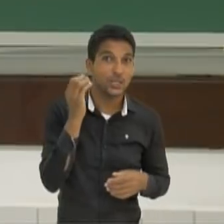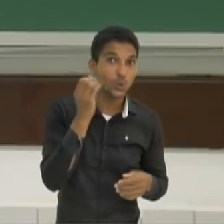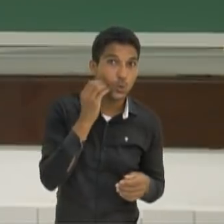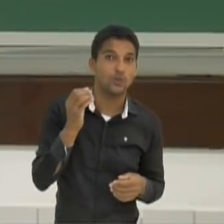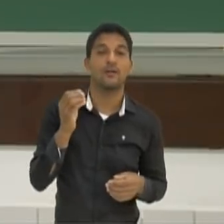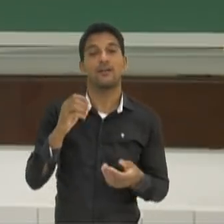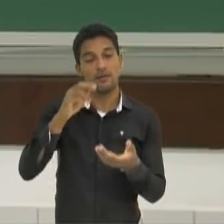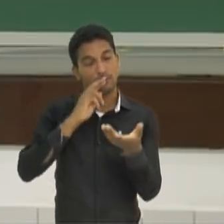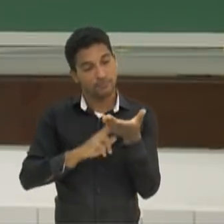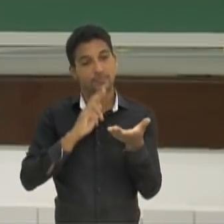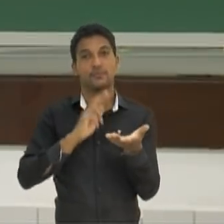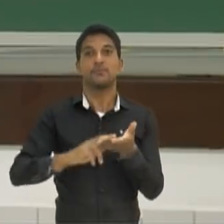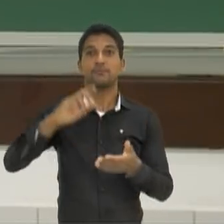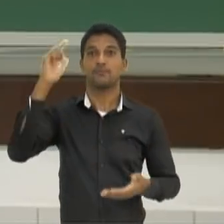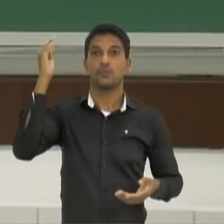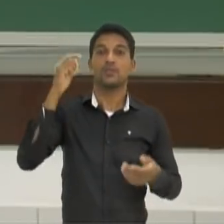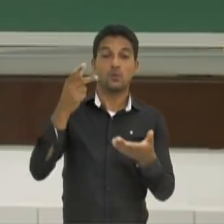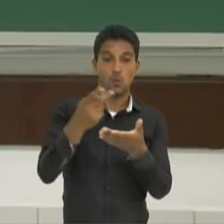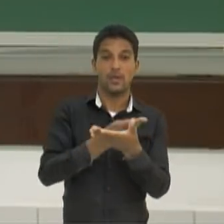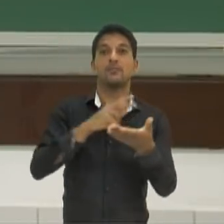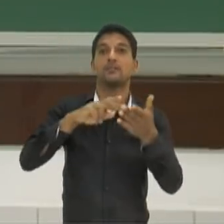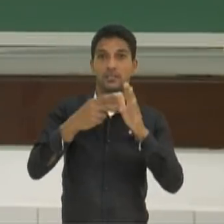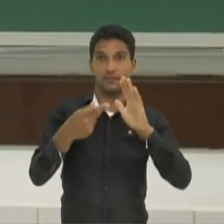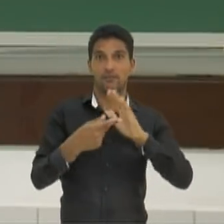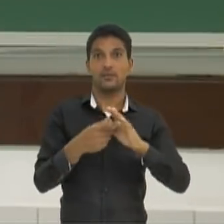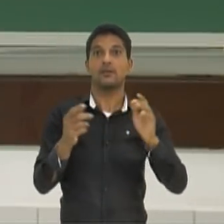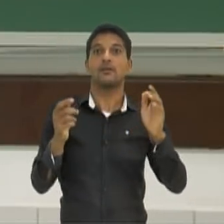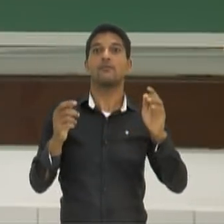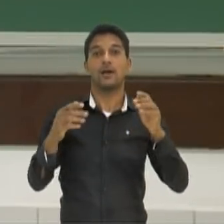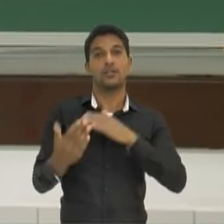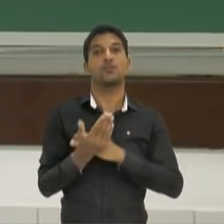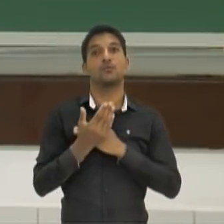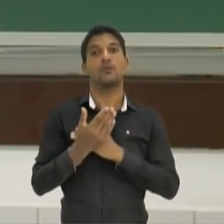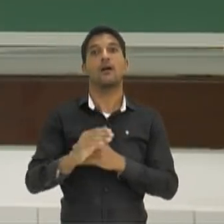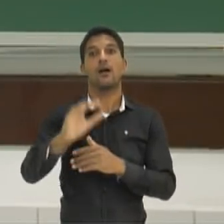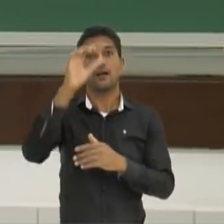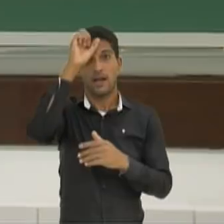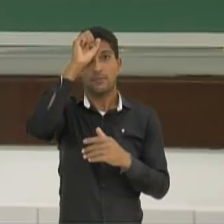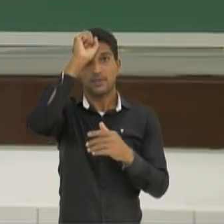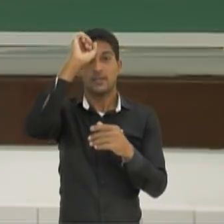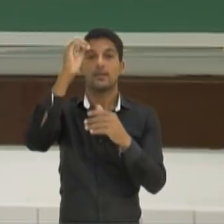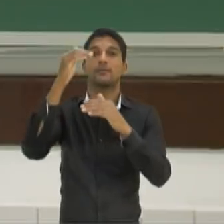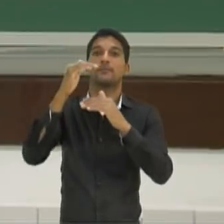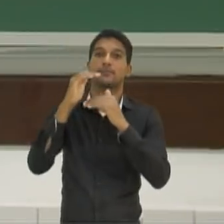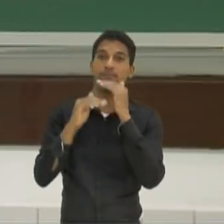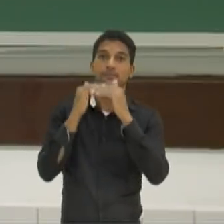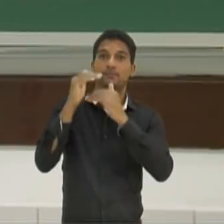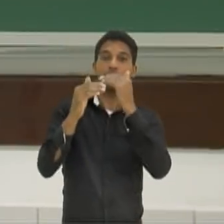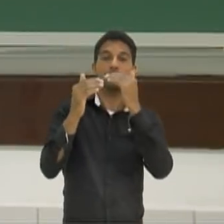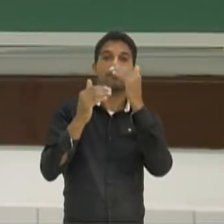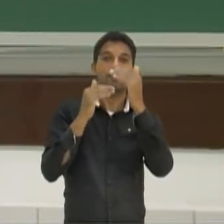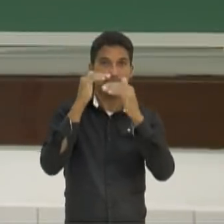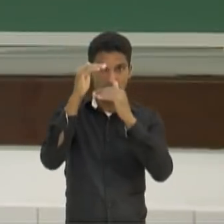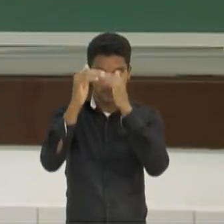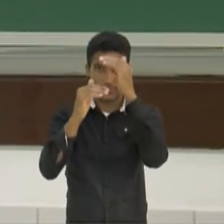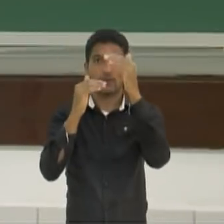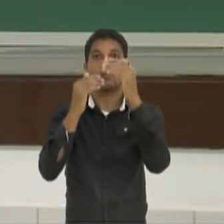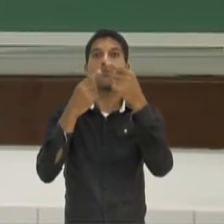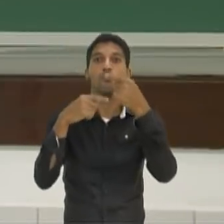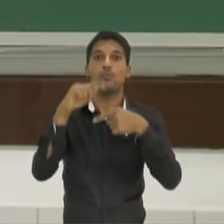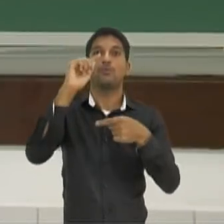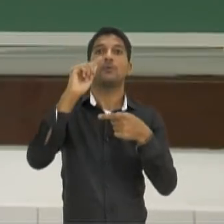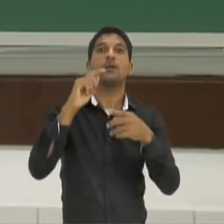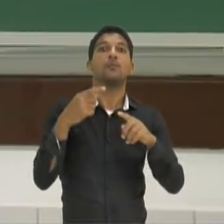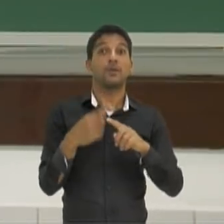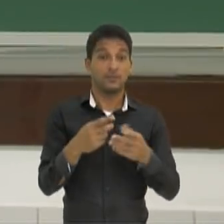erro também faz parte desse processo formativo, né? Que por meio do erro a gente começa a compreender o porquê que a gente errou, quando a gente verifica